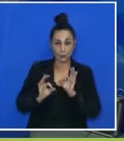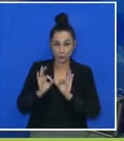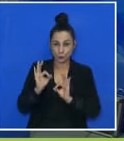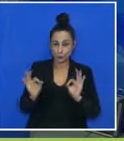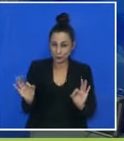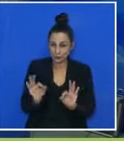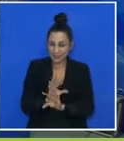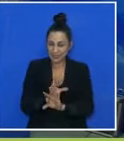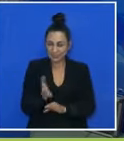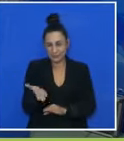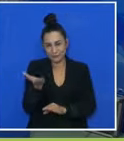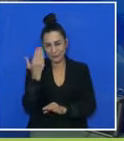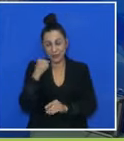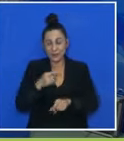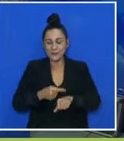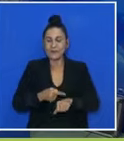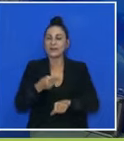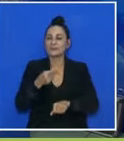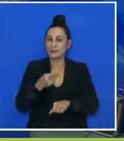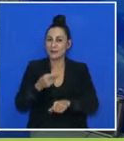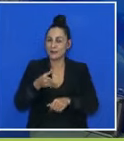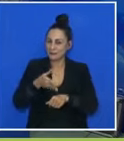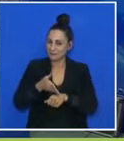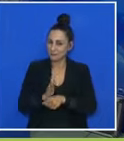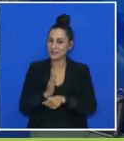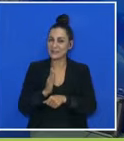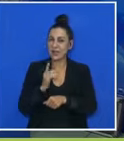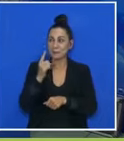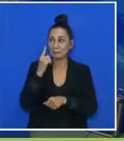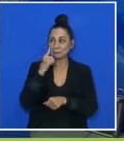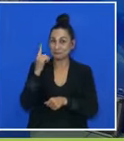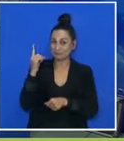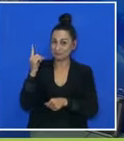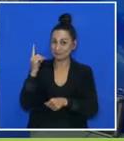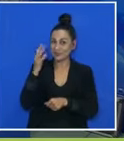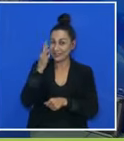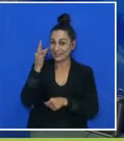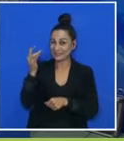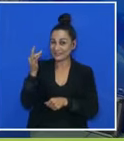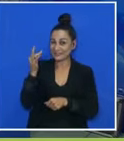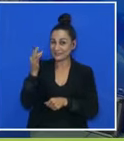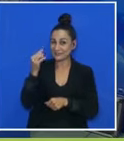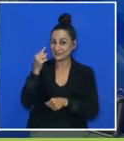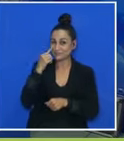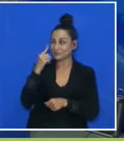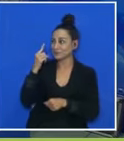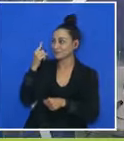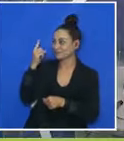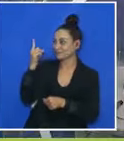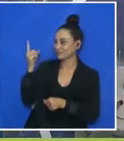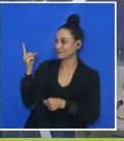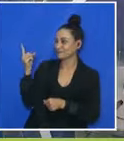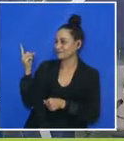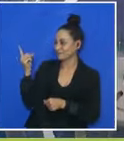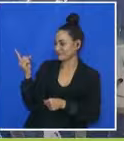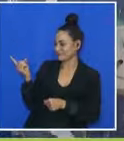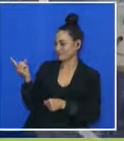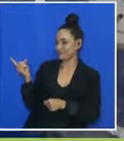certo, vamos lá porque agora é pra valer. Atenção, bolas ao globo,